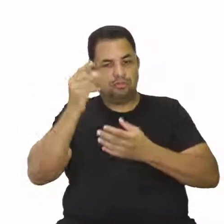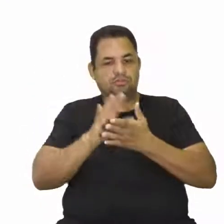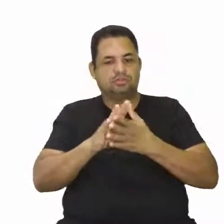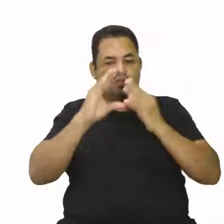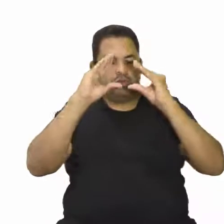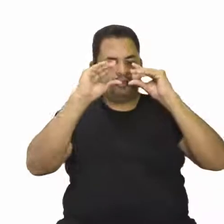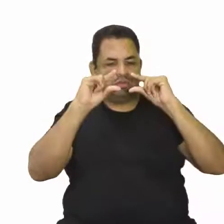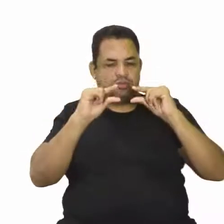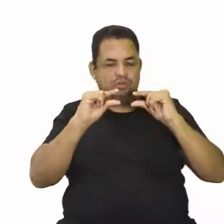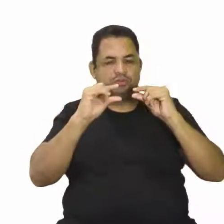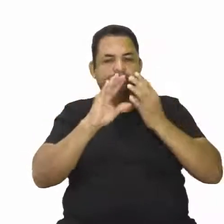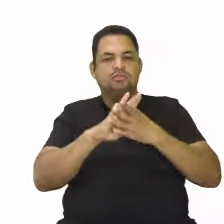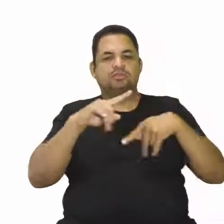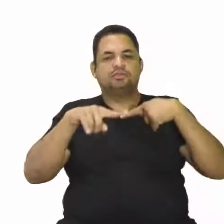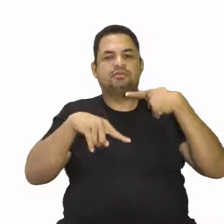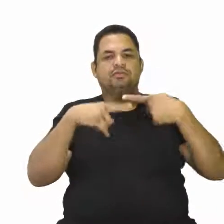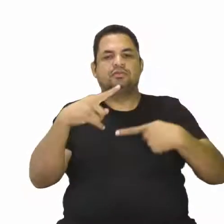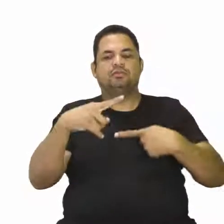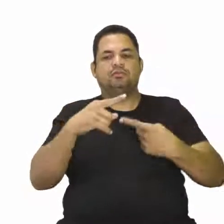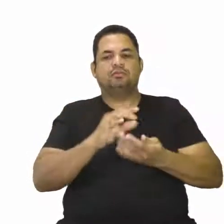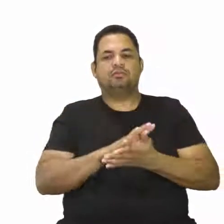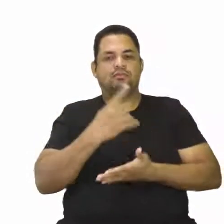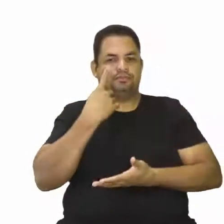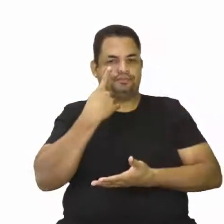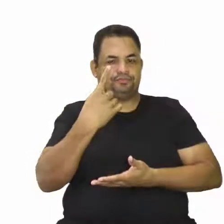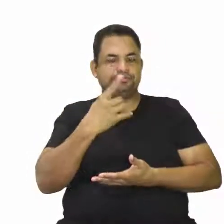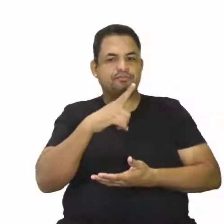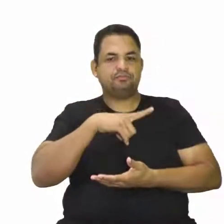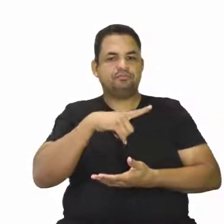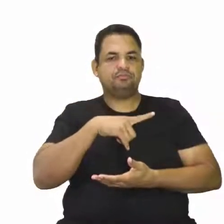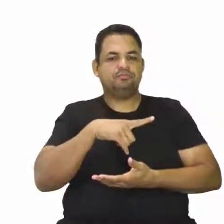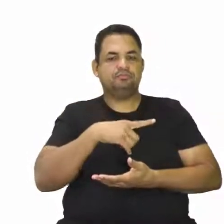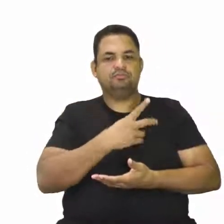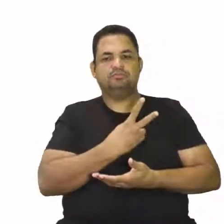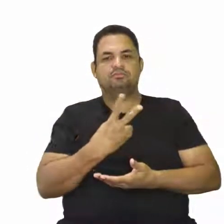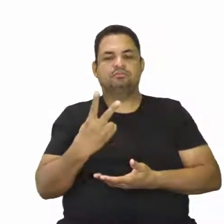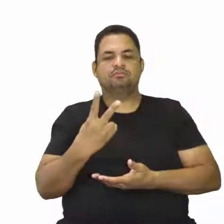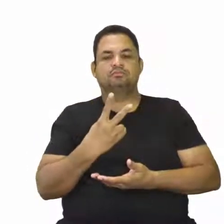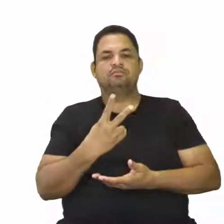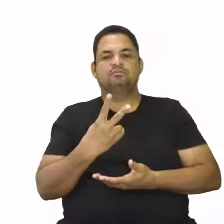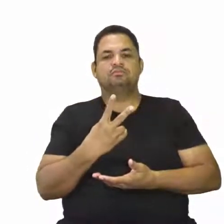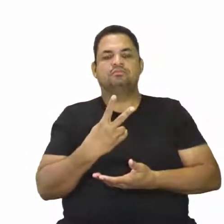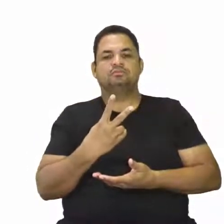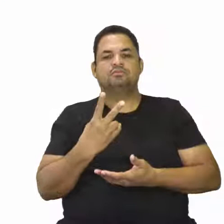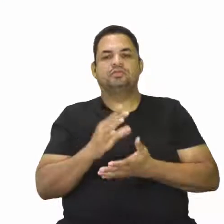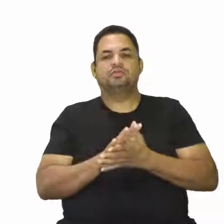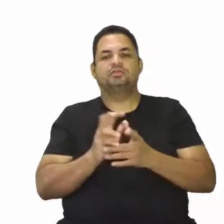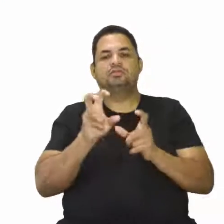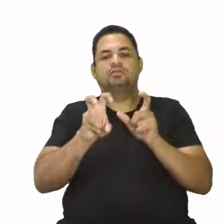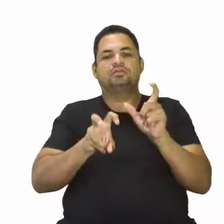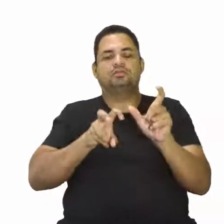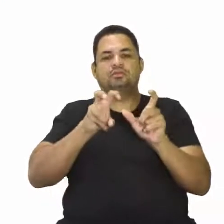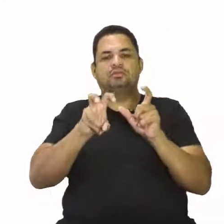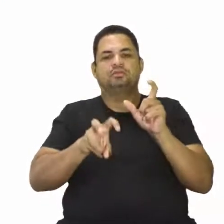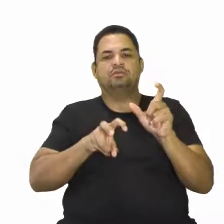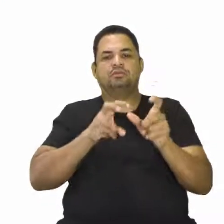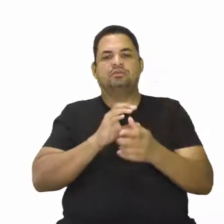e depois, certo? Observem que nós temos dois advérbios, que